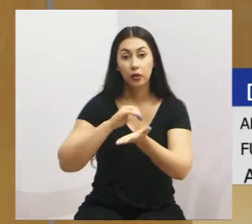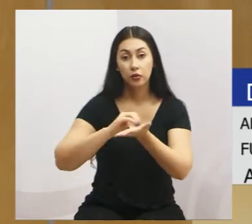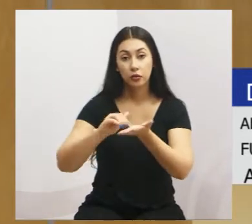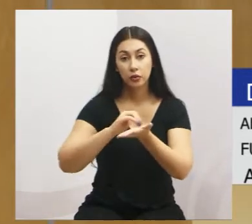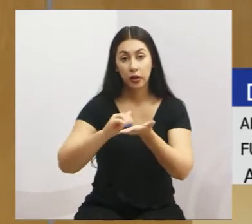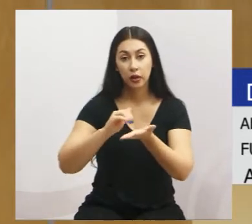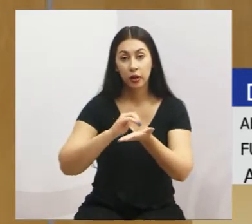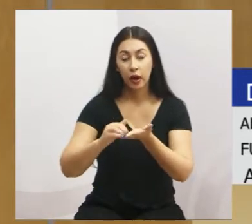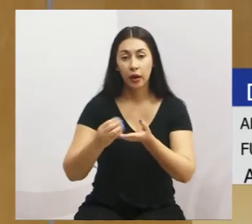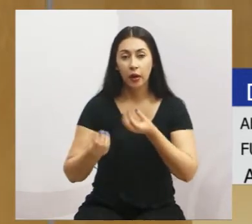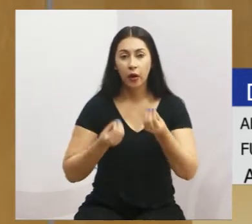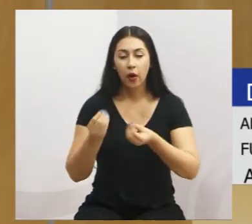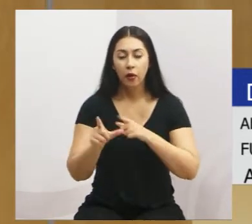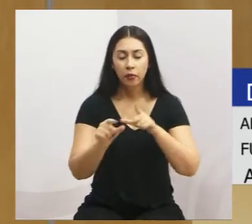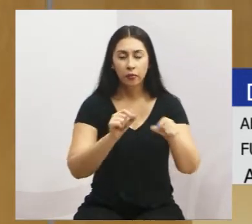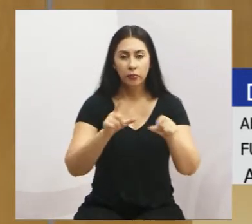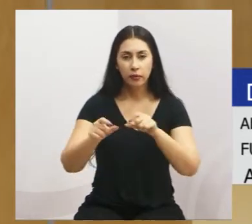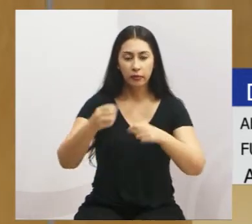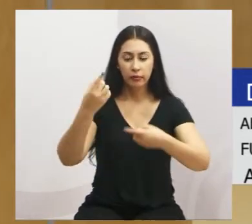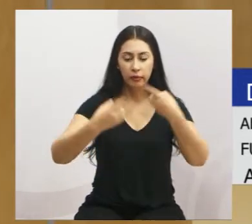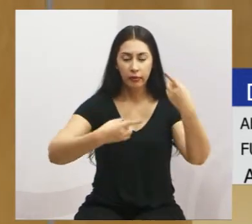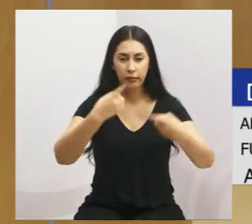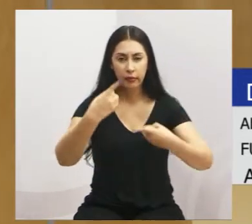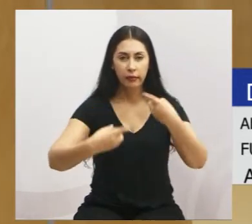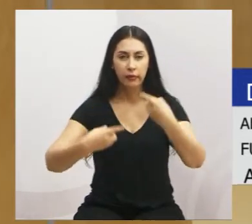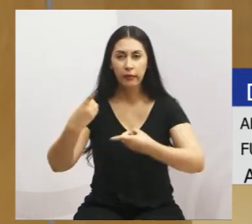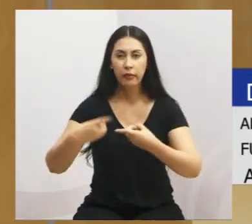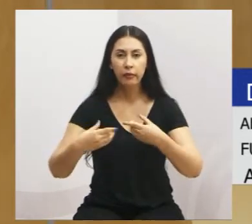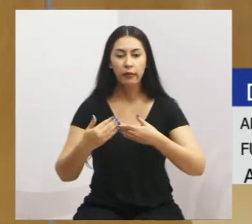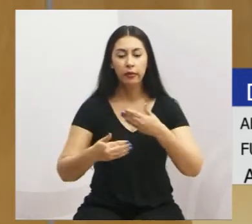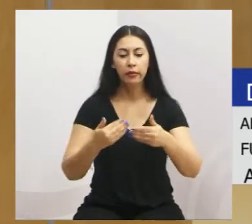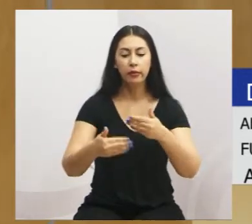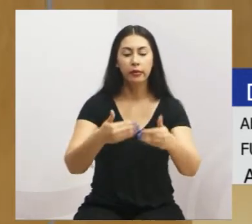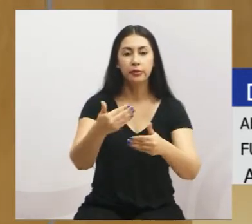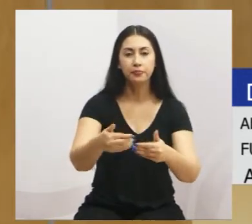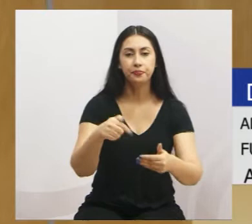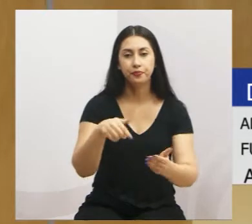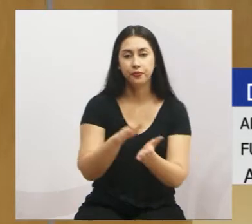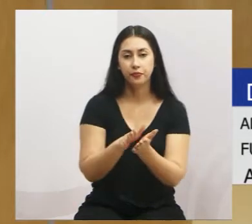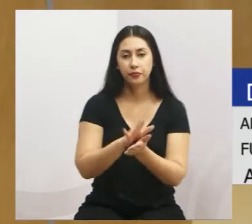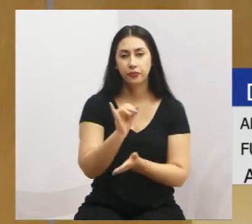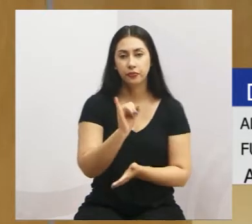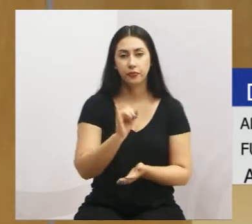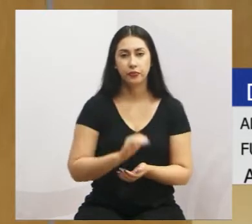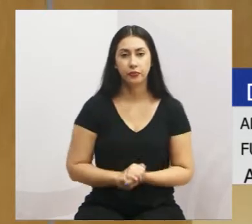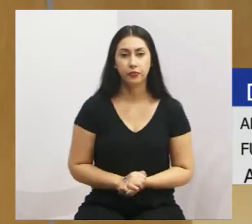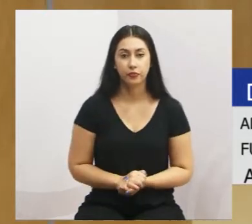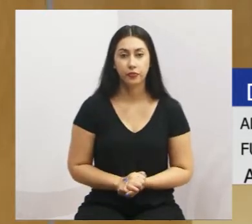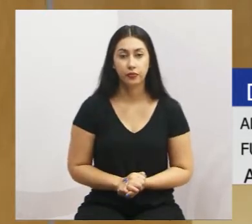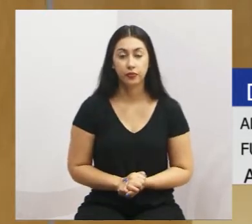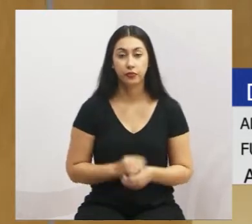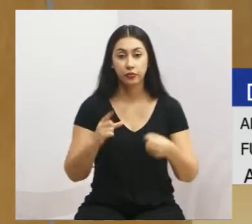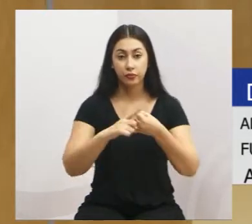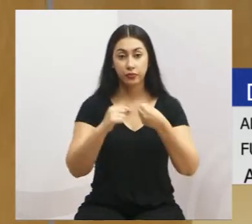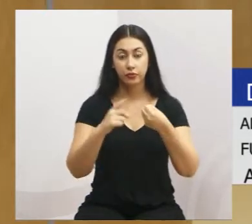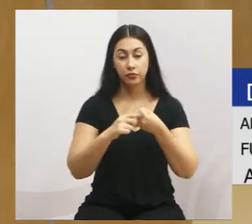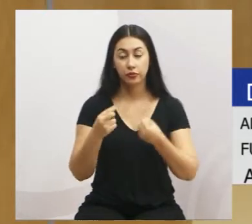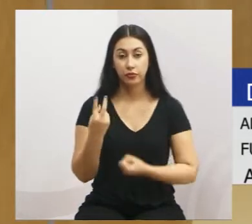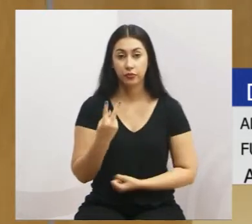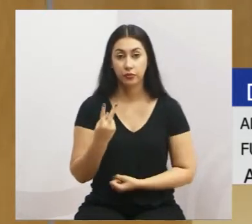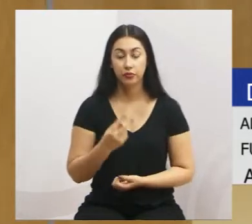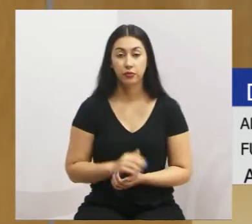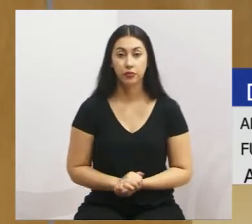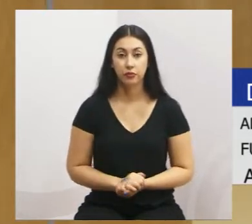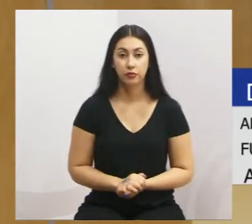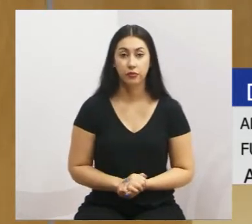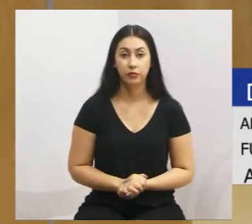a secretária na definição de políticas públicas para desenvolvimento das políticas municipais de habitação. Artigo 2º.